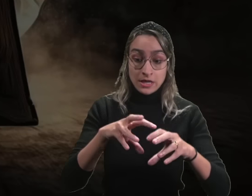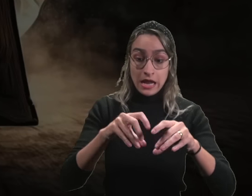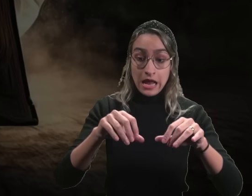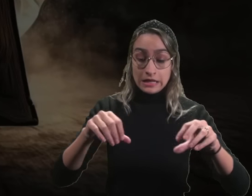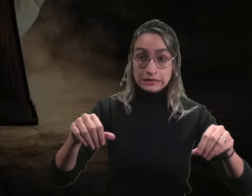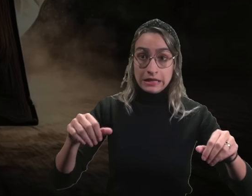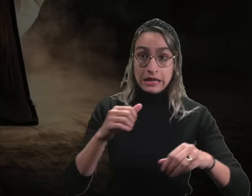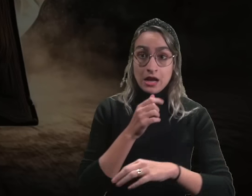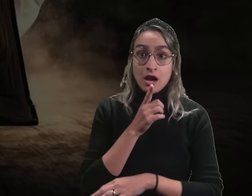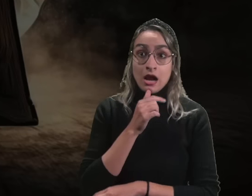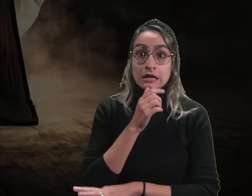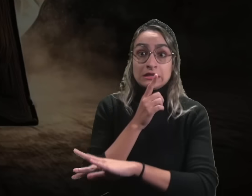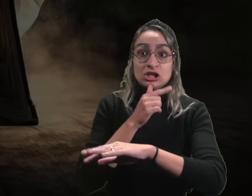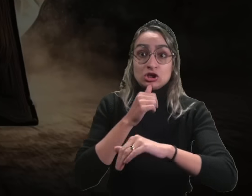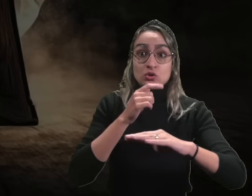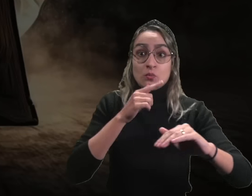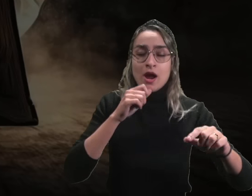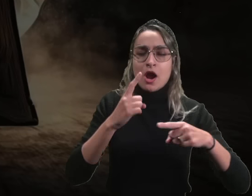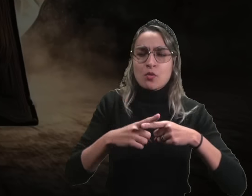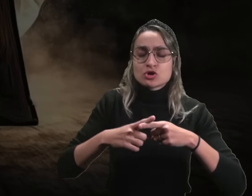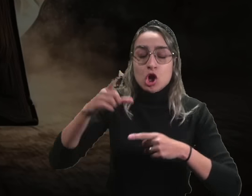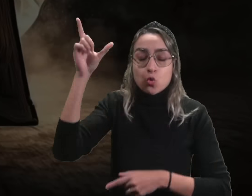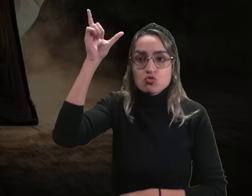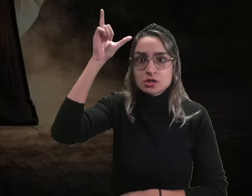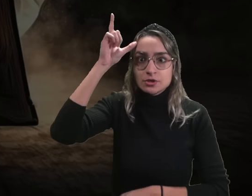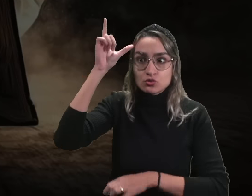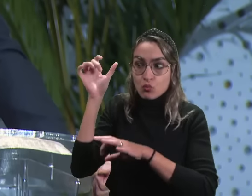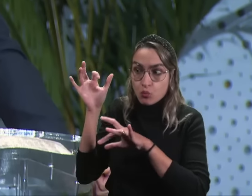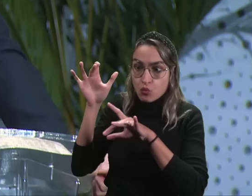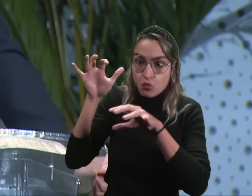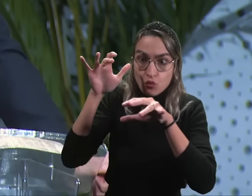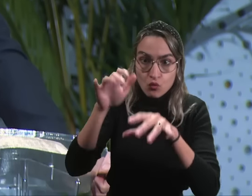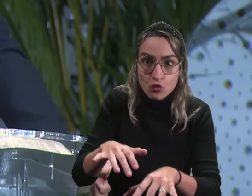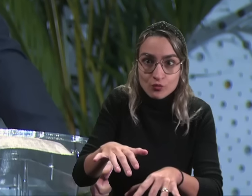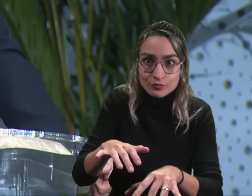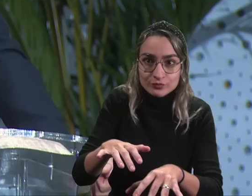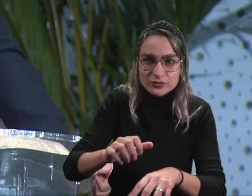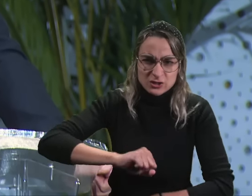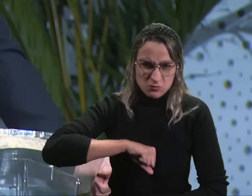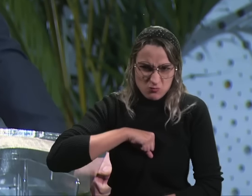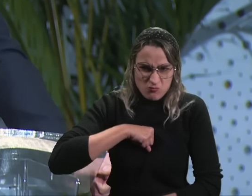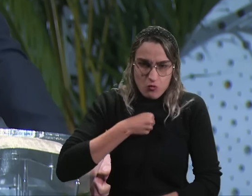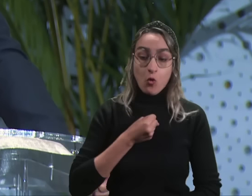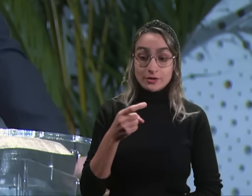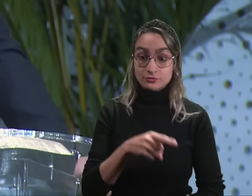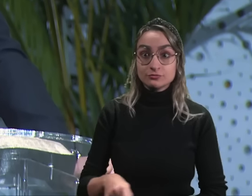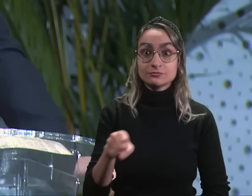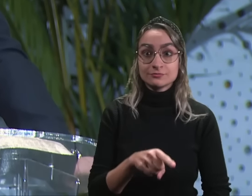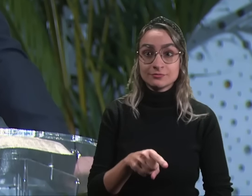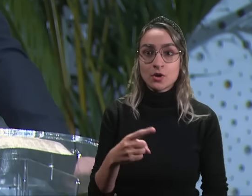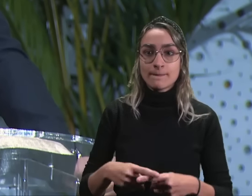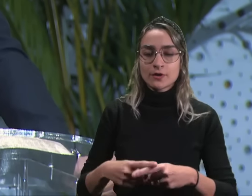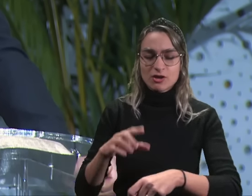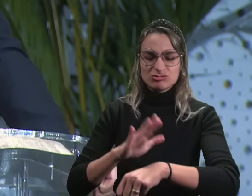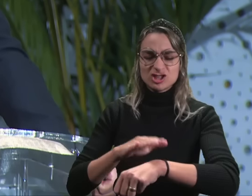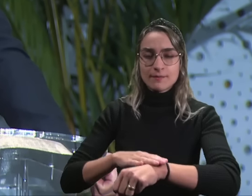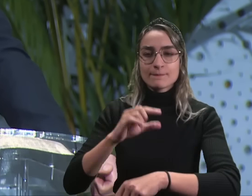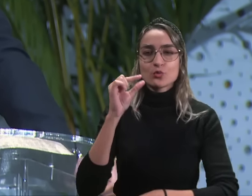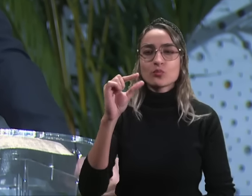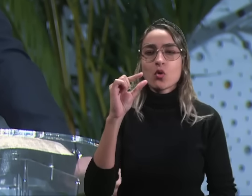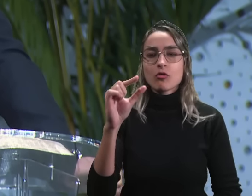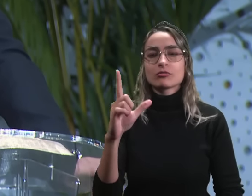ira de grande Cólera sabendo que pouco tempo lhe resta ó igreja querida